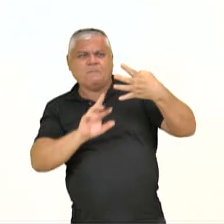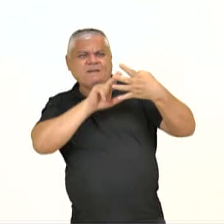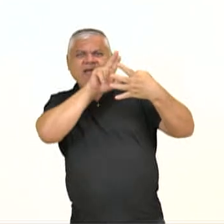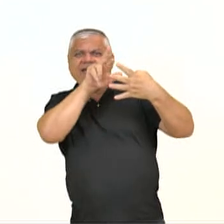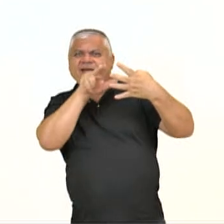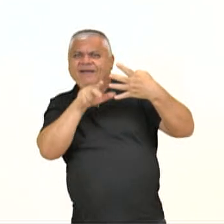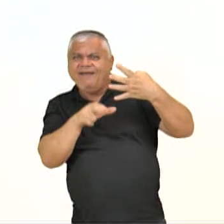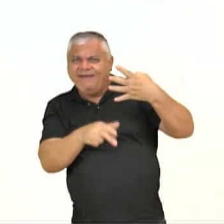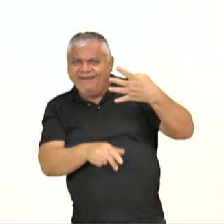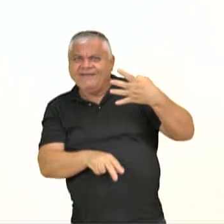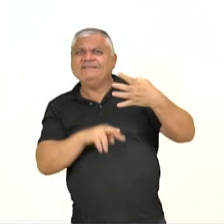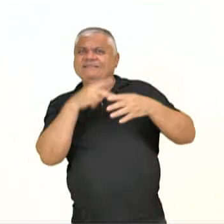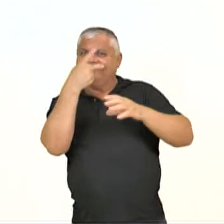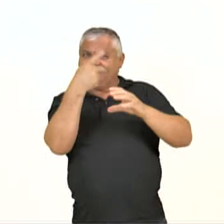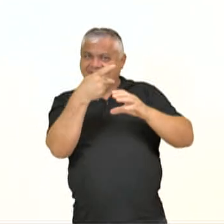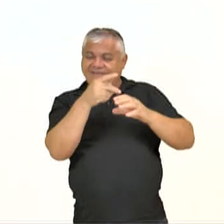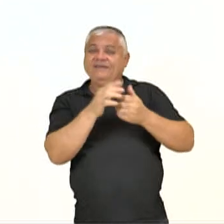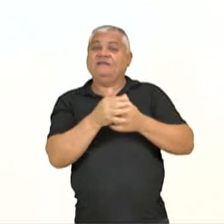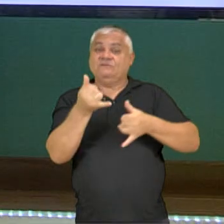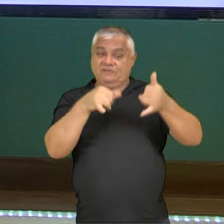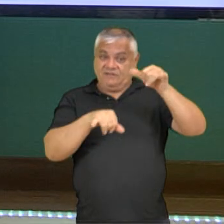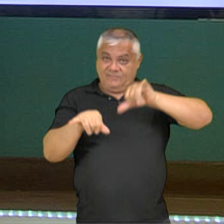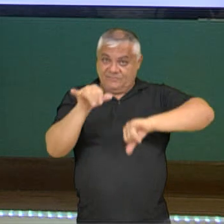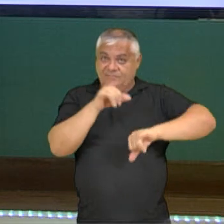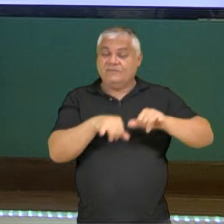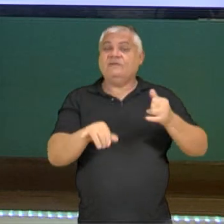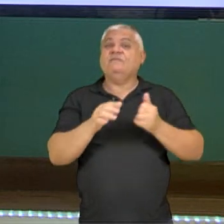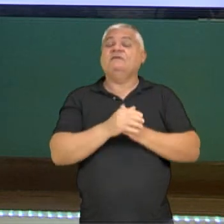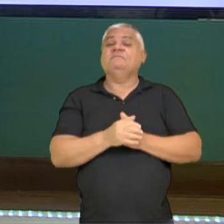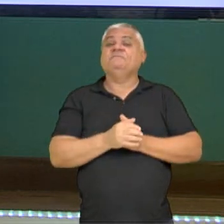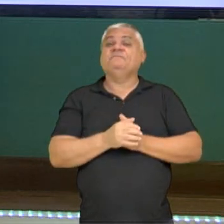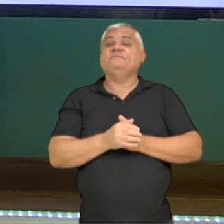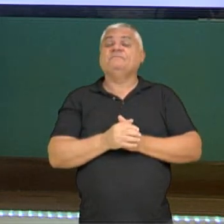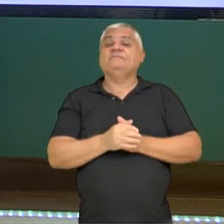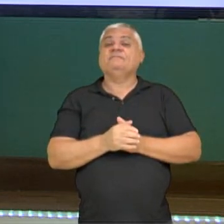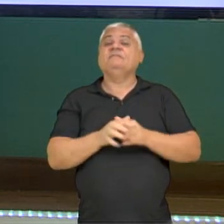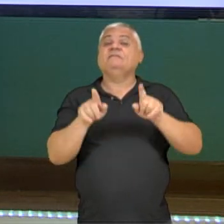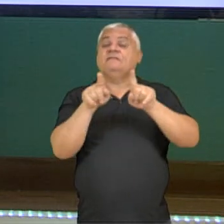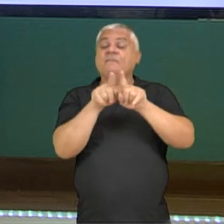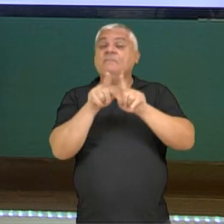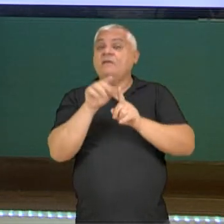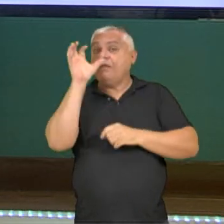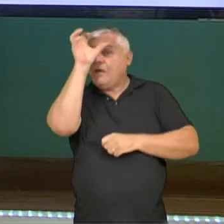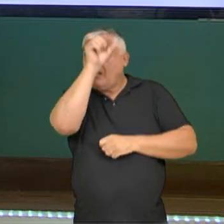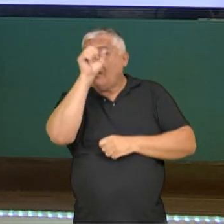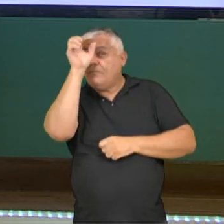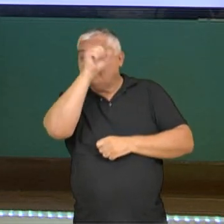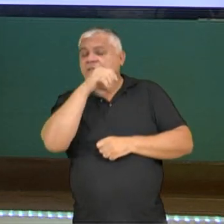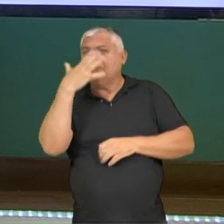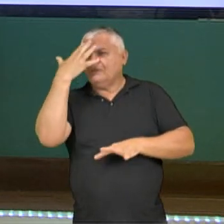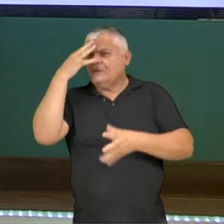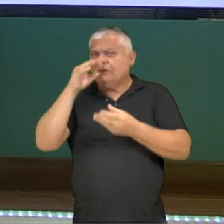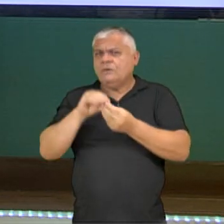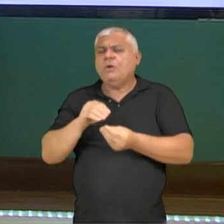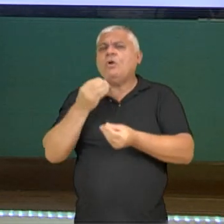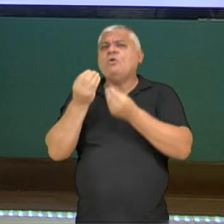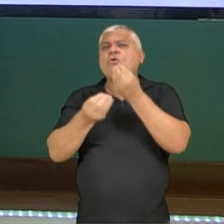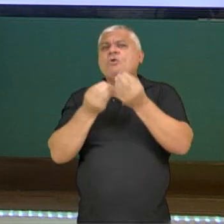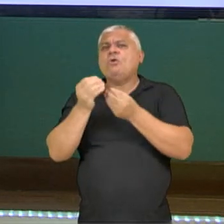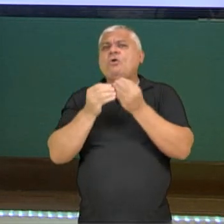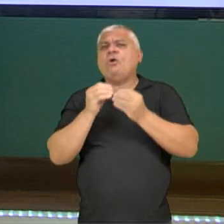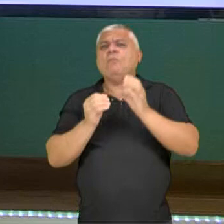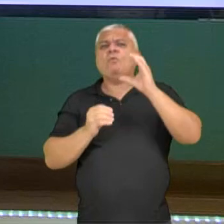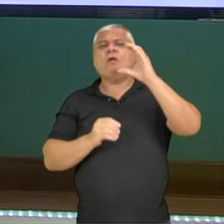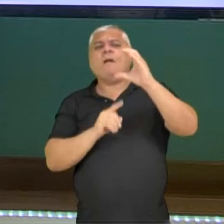das estruturas químicas, das diversas substâncias químicas, nós aprendemos, entendemos como classificar